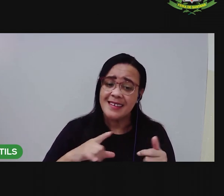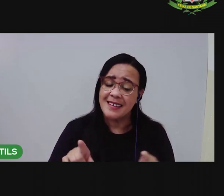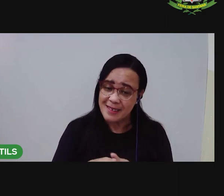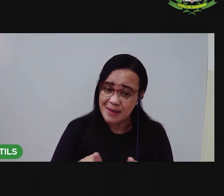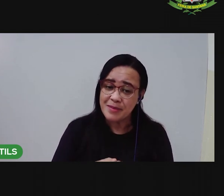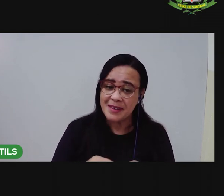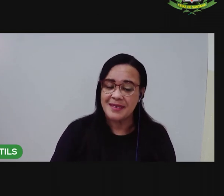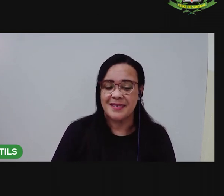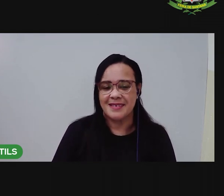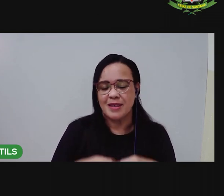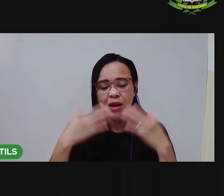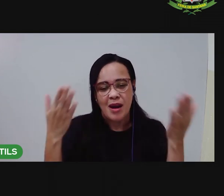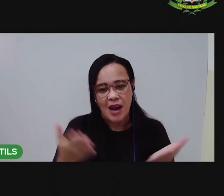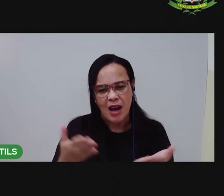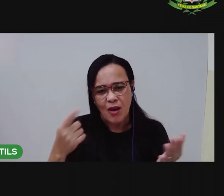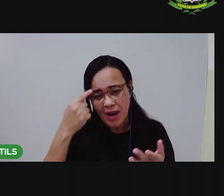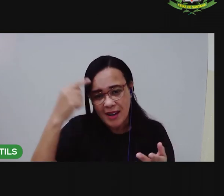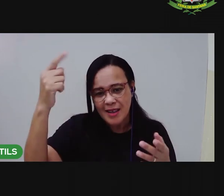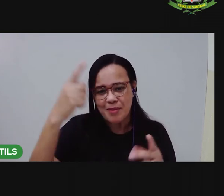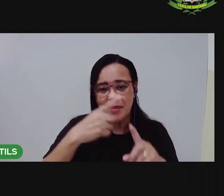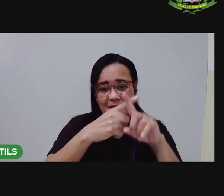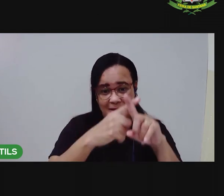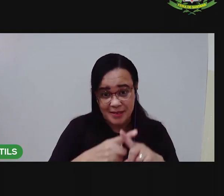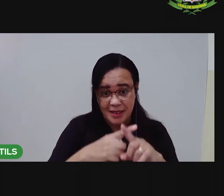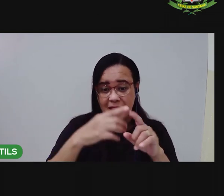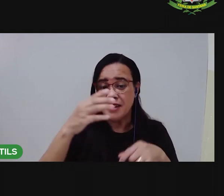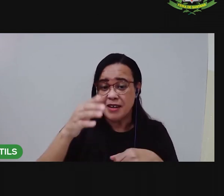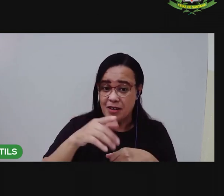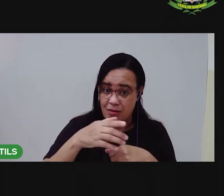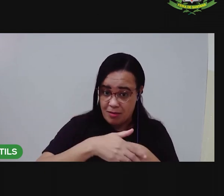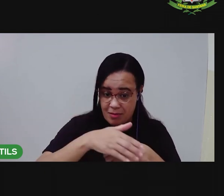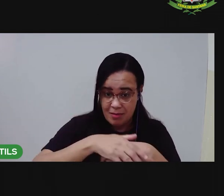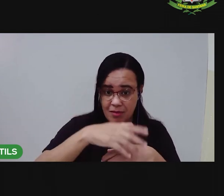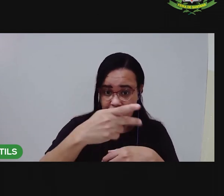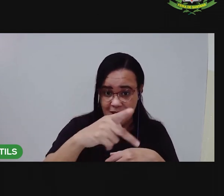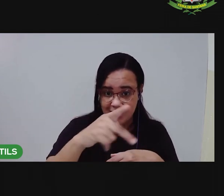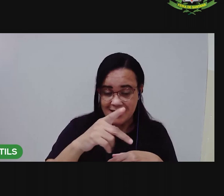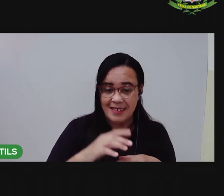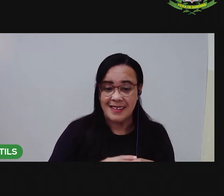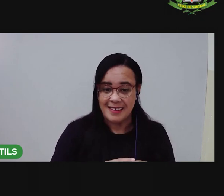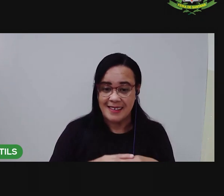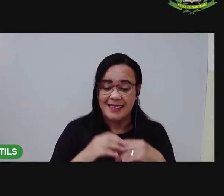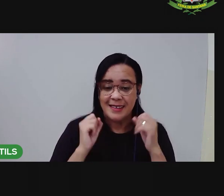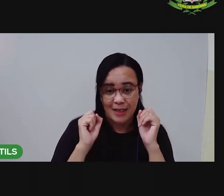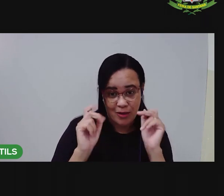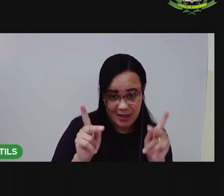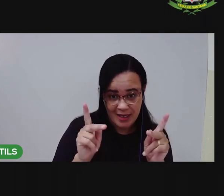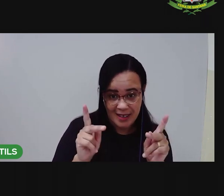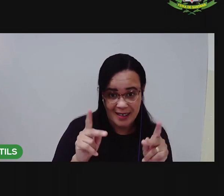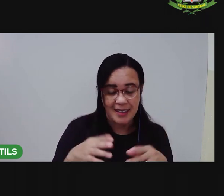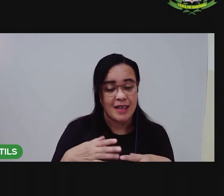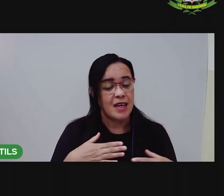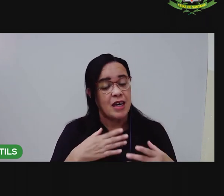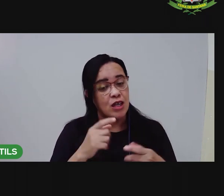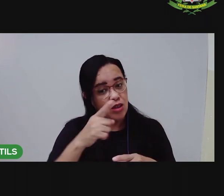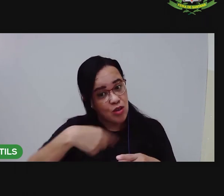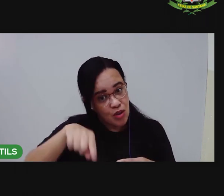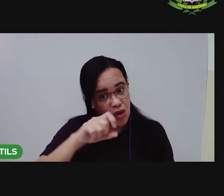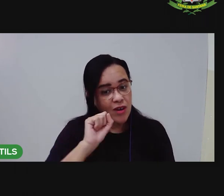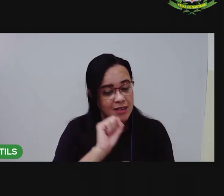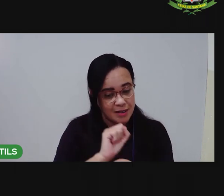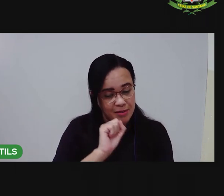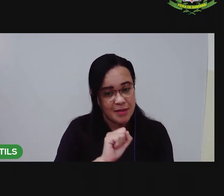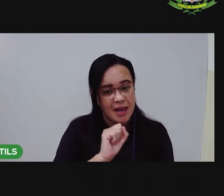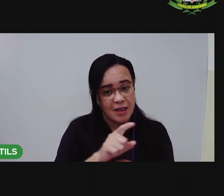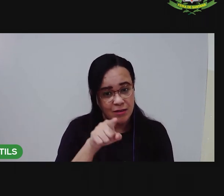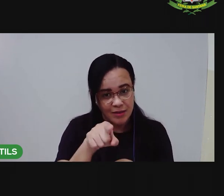Deixei também um desafio para você, uma tarefinha, tá bom? Espero que você tenha gostado bastante dessa aula. A gente vai